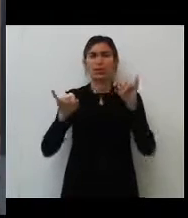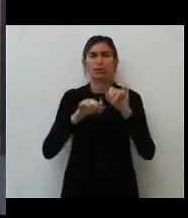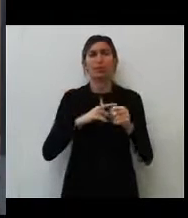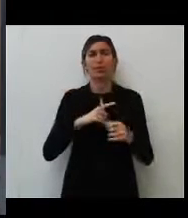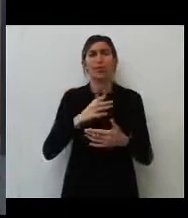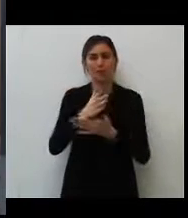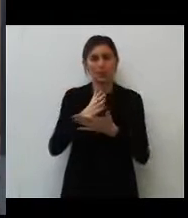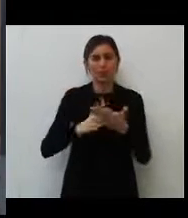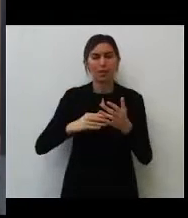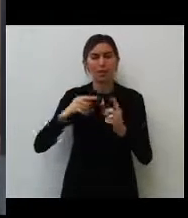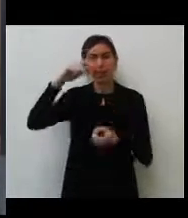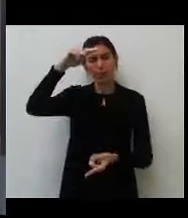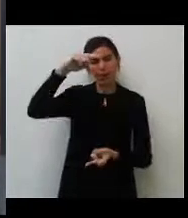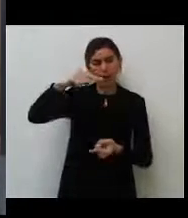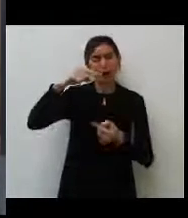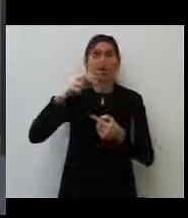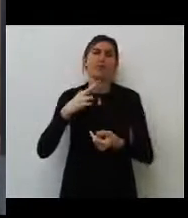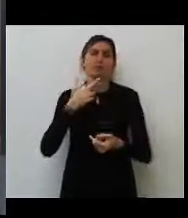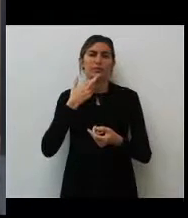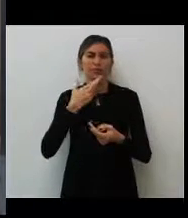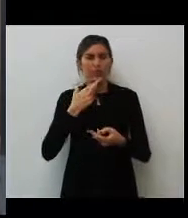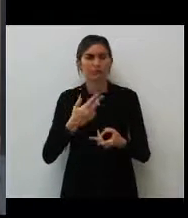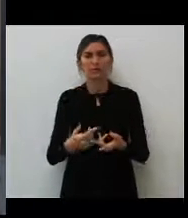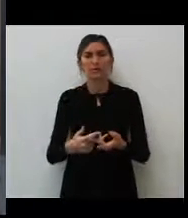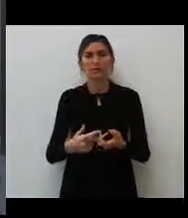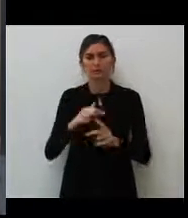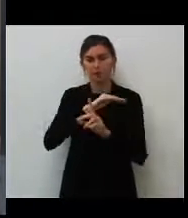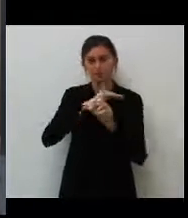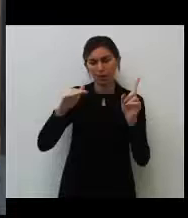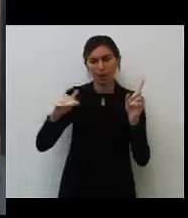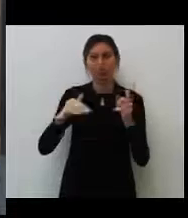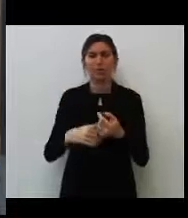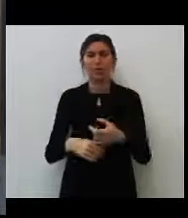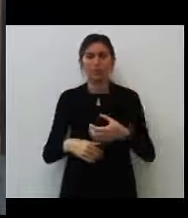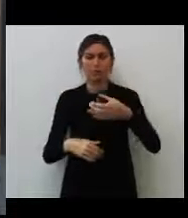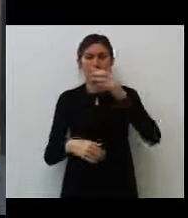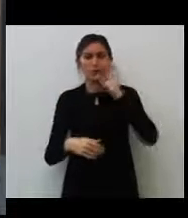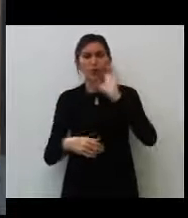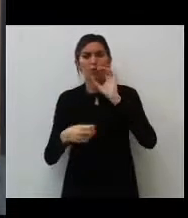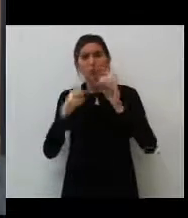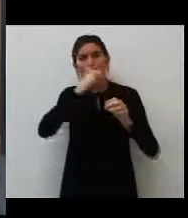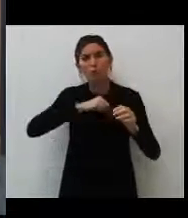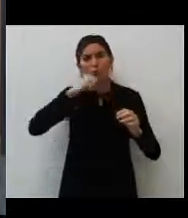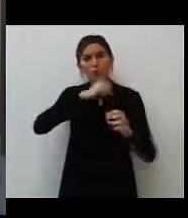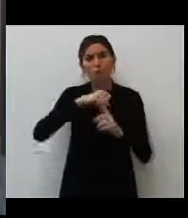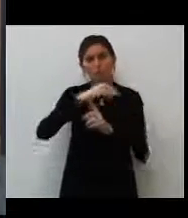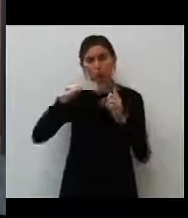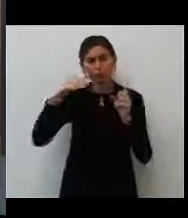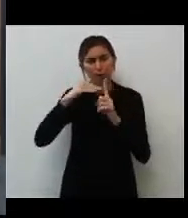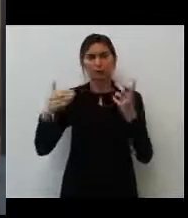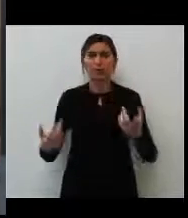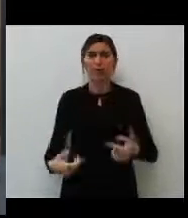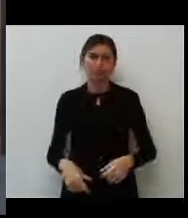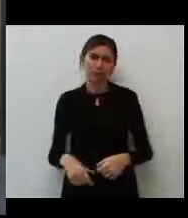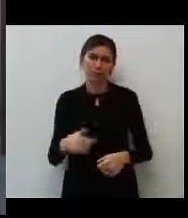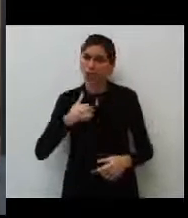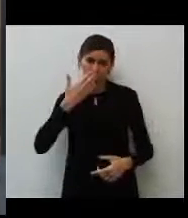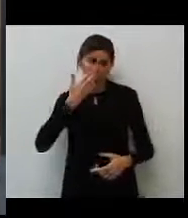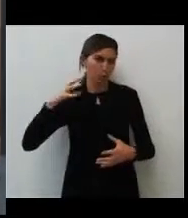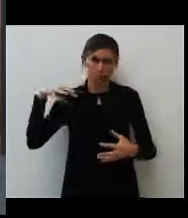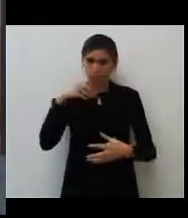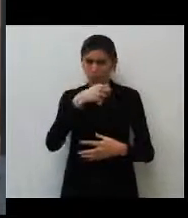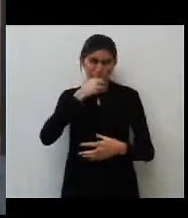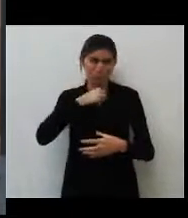refrigerante não meia garrafa de refrigerante né meia taça de sorvete no meu caso já tava todo sorvete